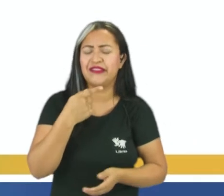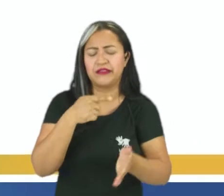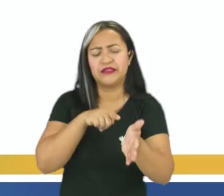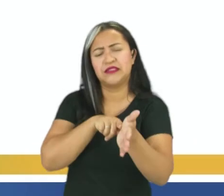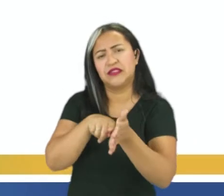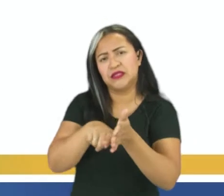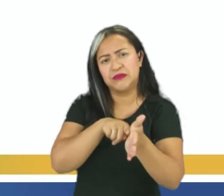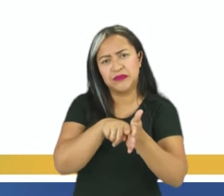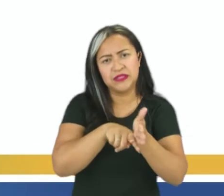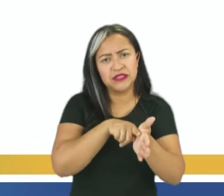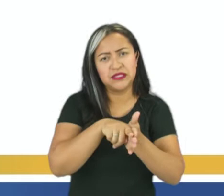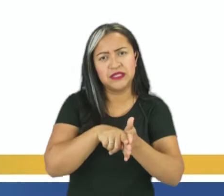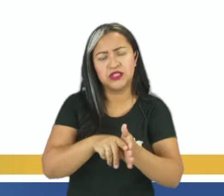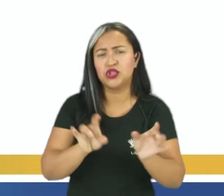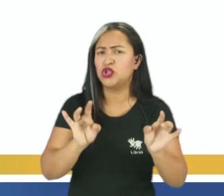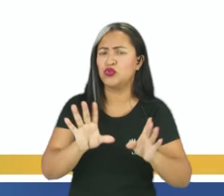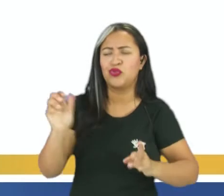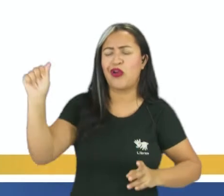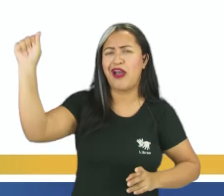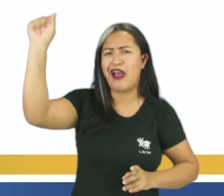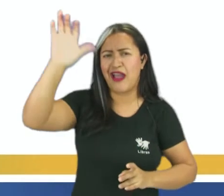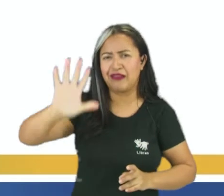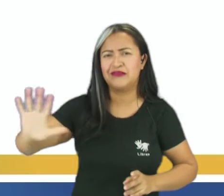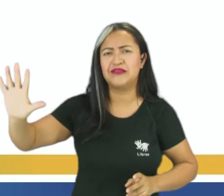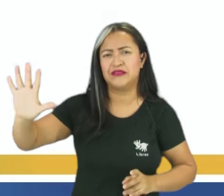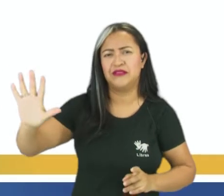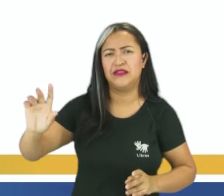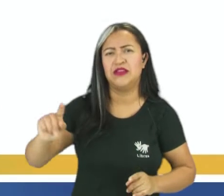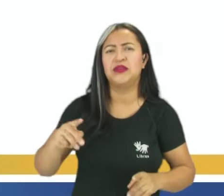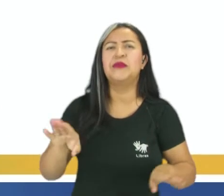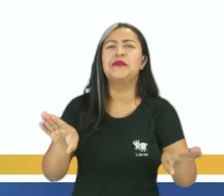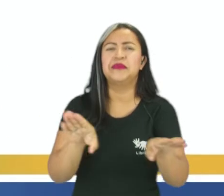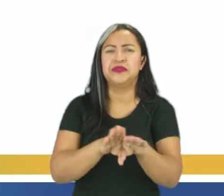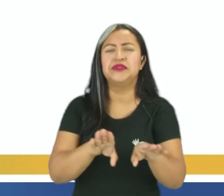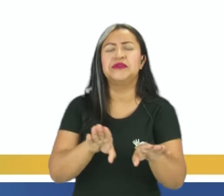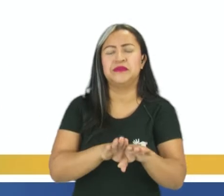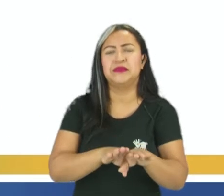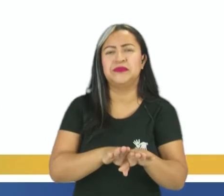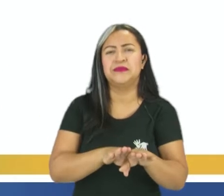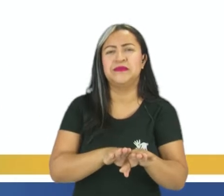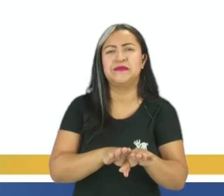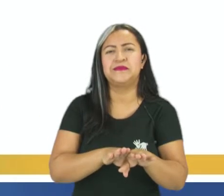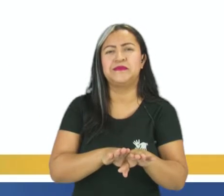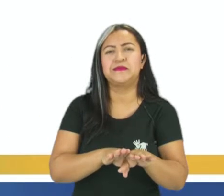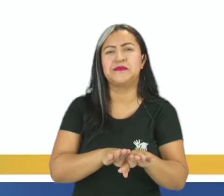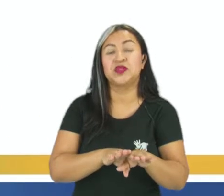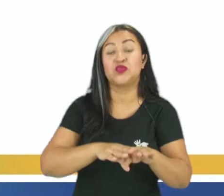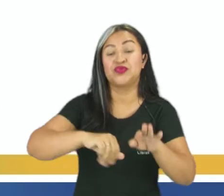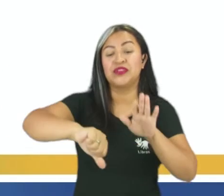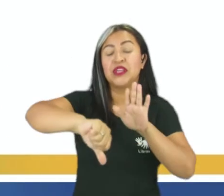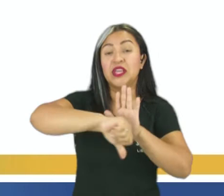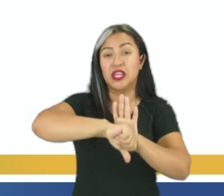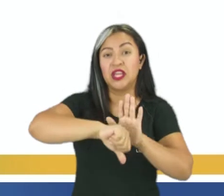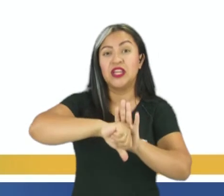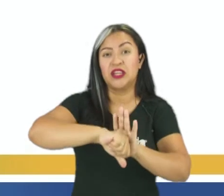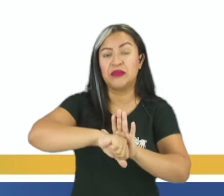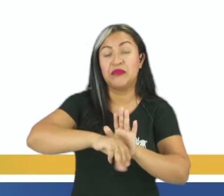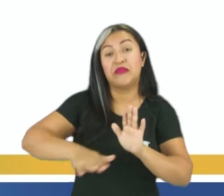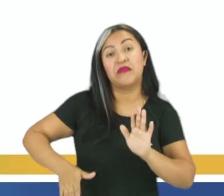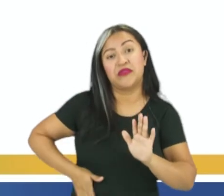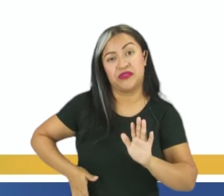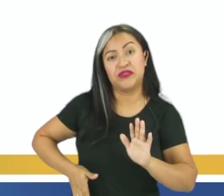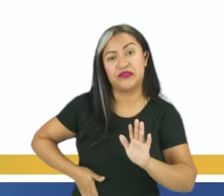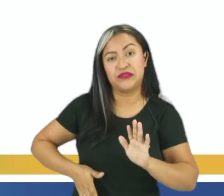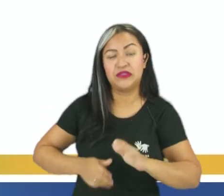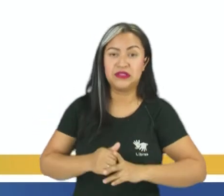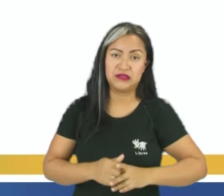pesquisas, não só com relação a africanos, mas também, principalmente aí, com a questão dos crimes, né? Do bandidismo, das